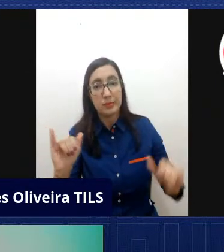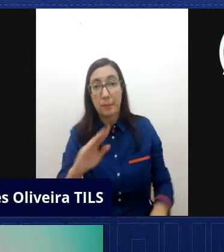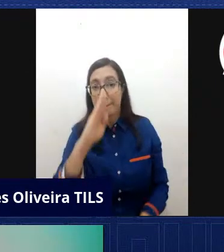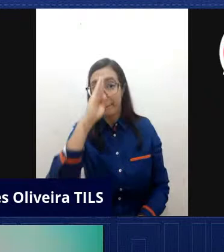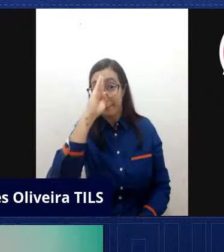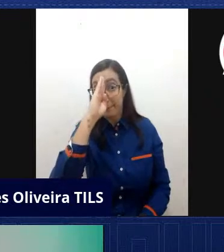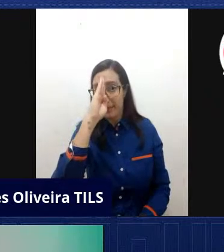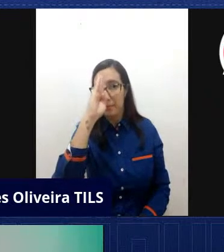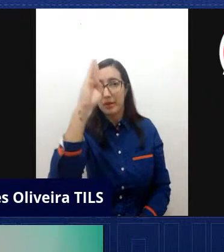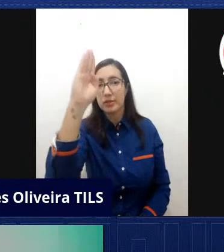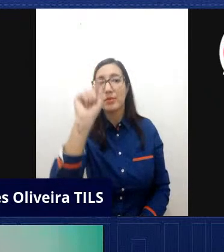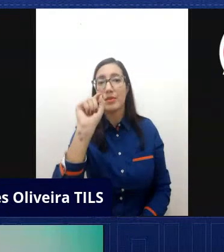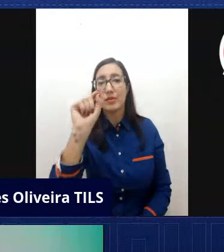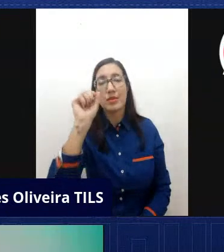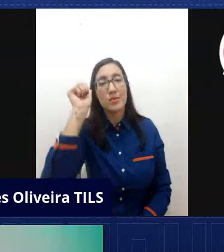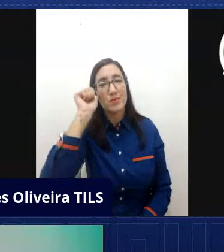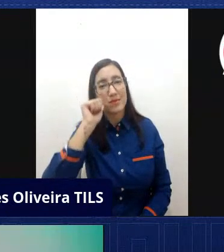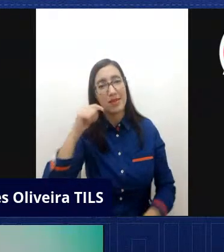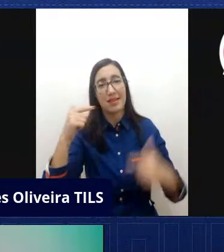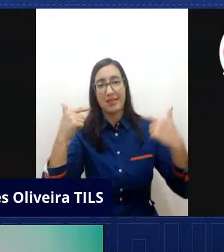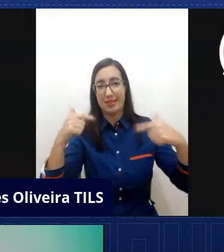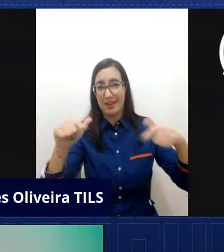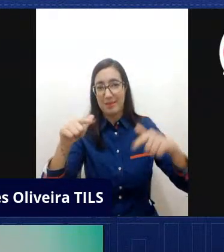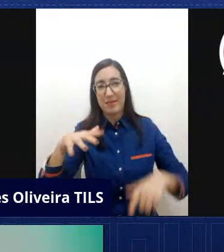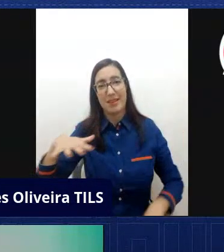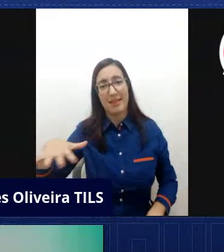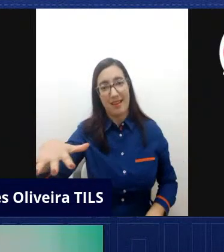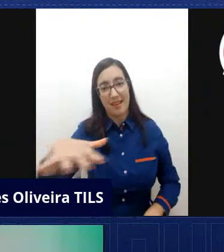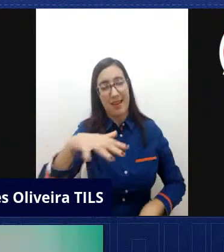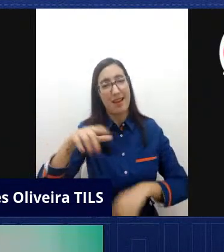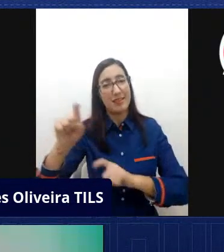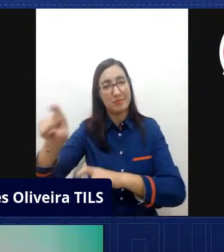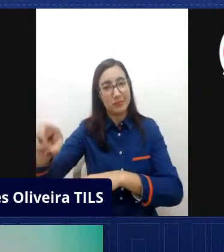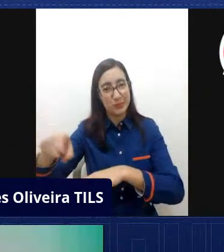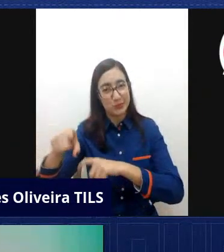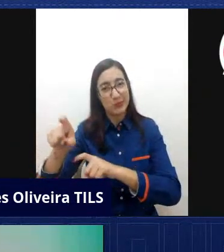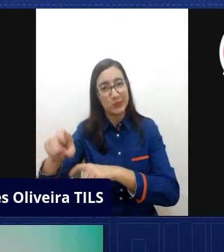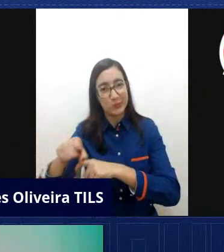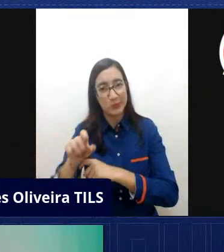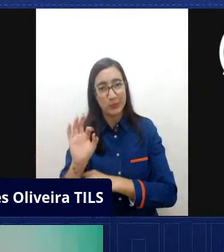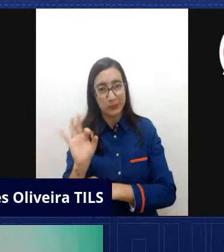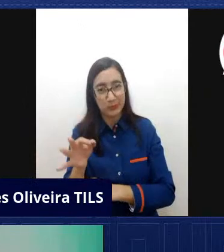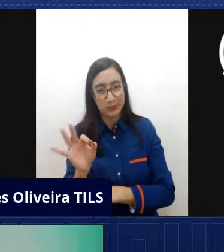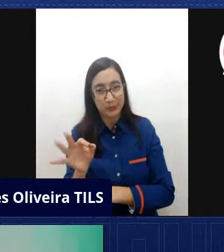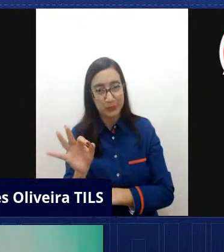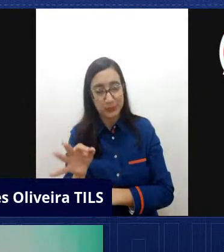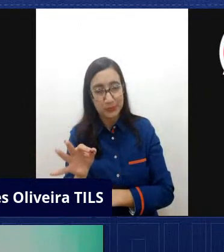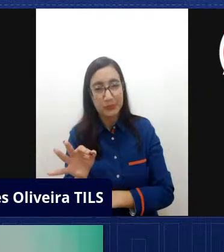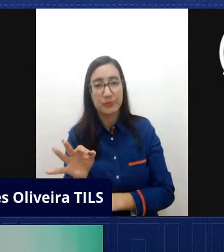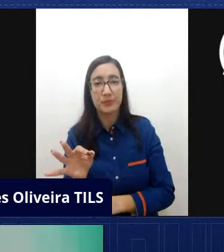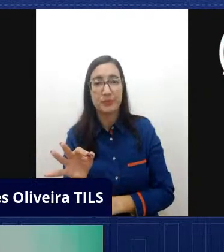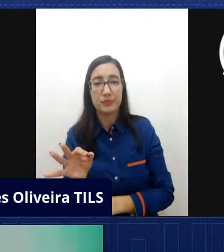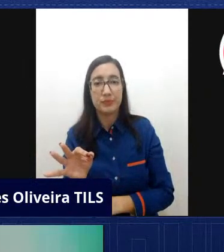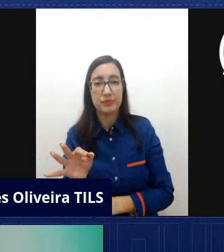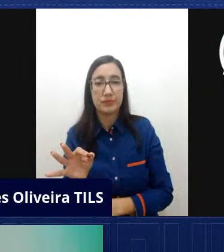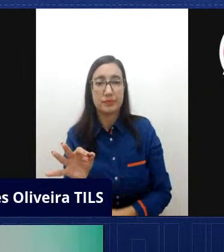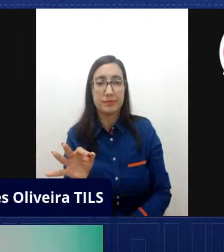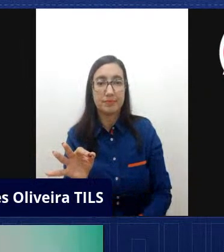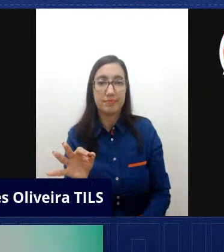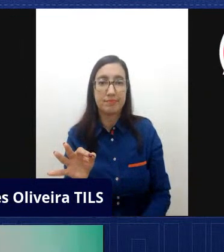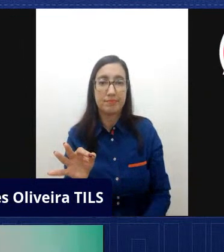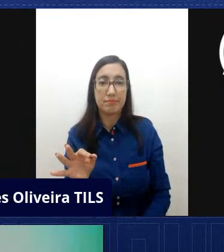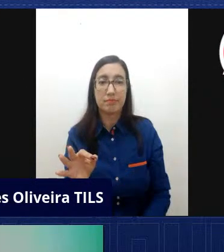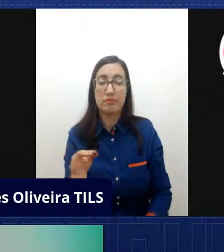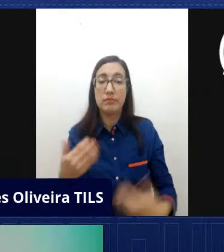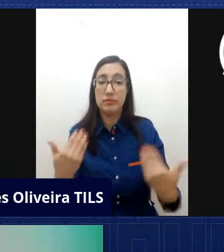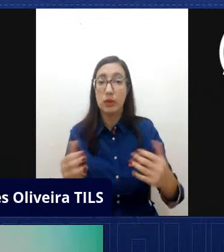foram muito discutidos e participativos. Acho que esse foi a grande riqueza dessa campanha, contar com a